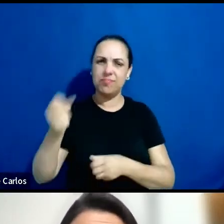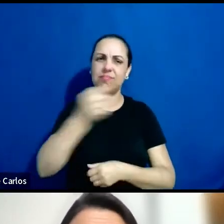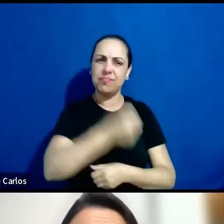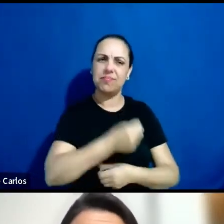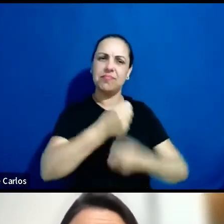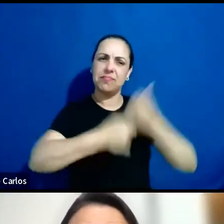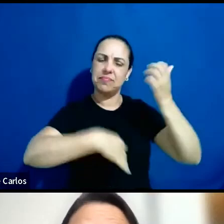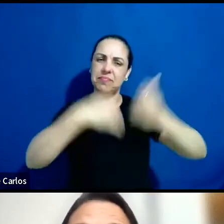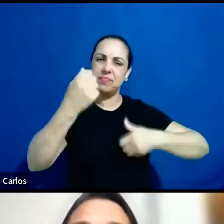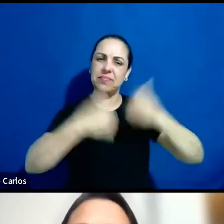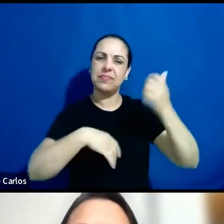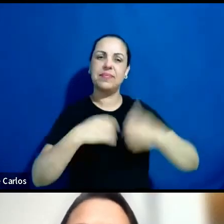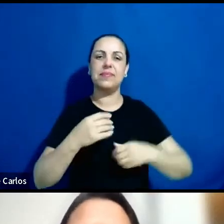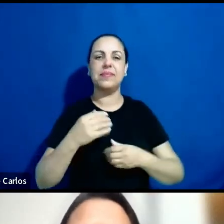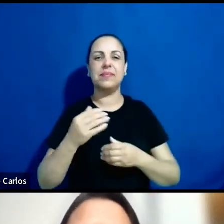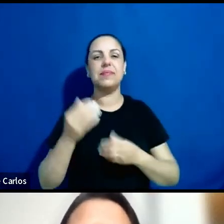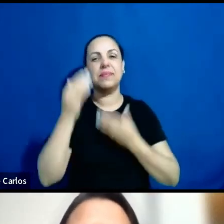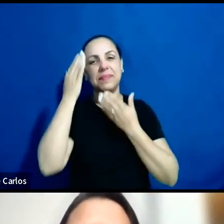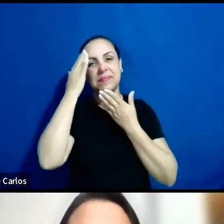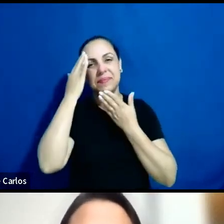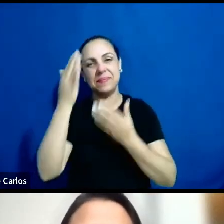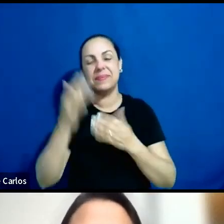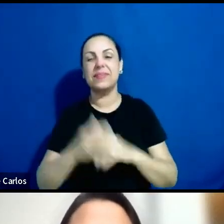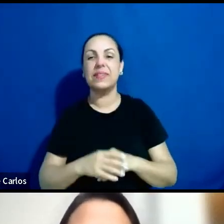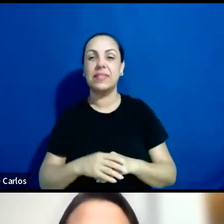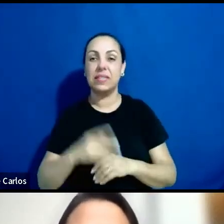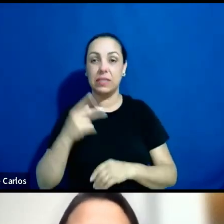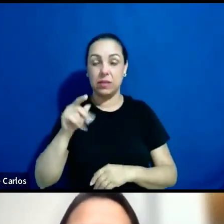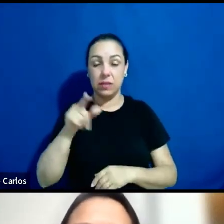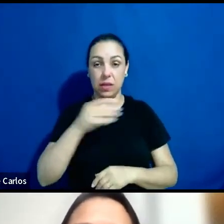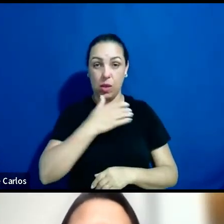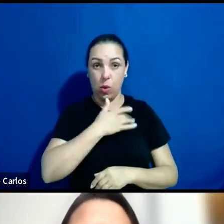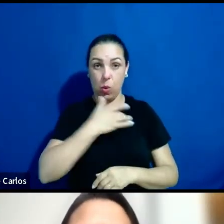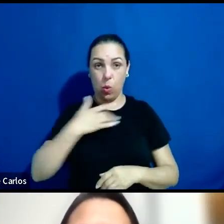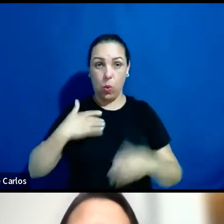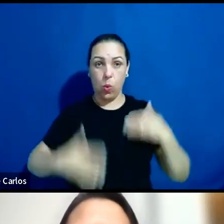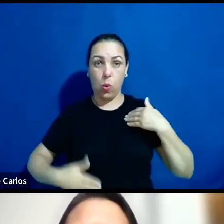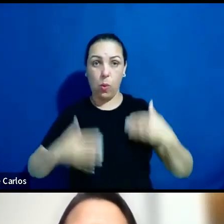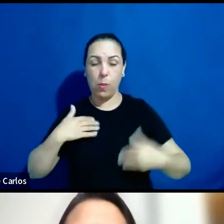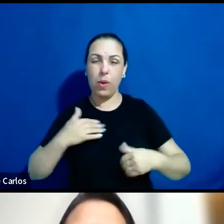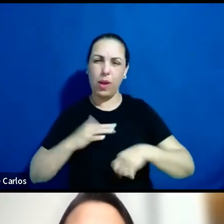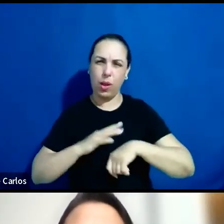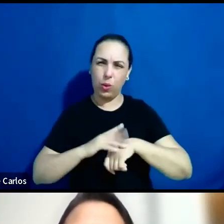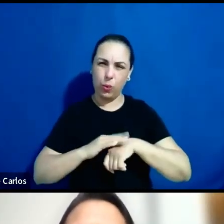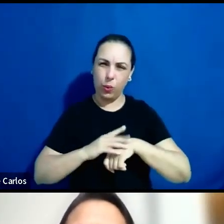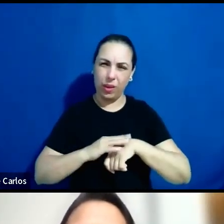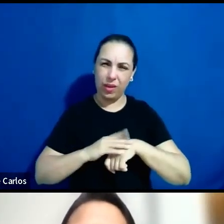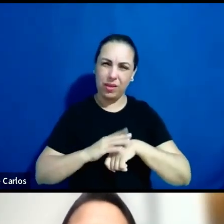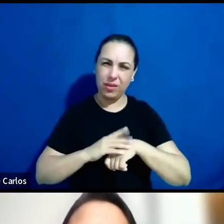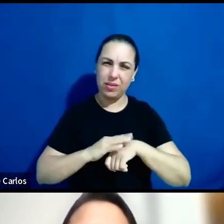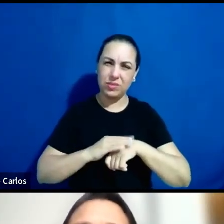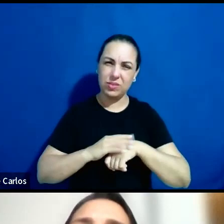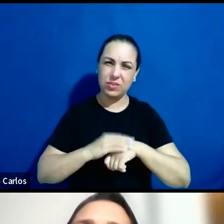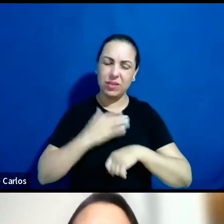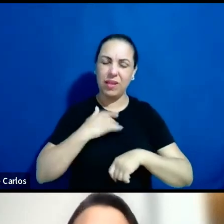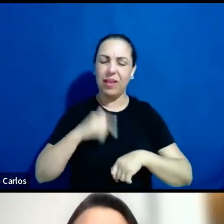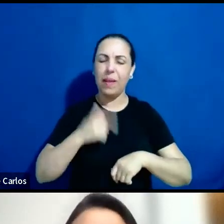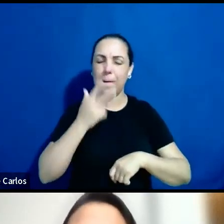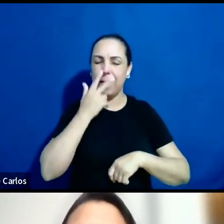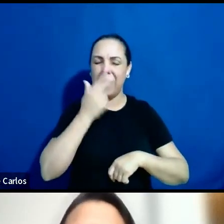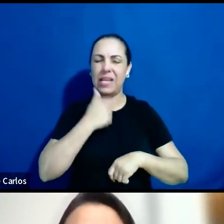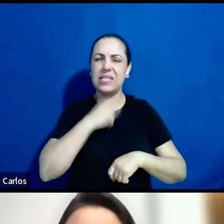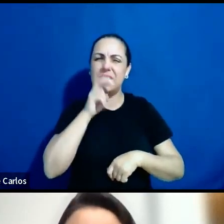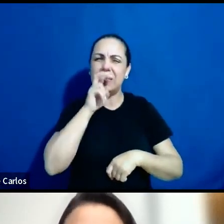dizer o seguinte: quando o seu corpo estiver doente, ele está pedindo socorro